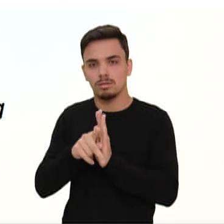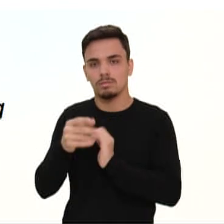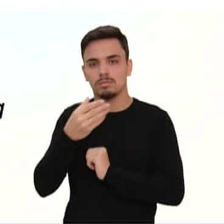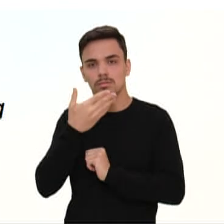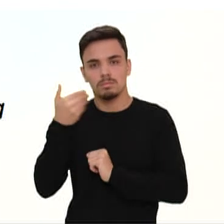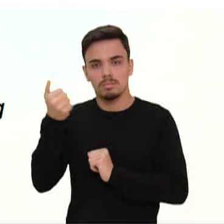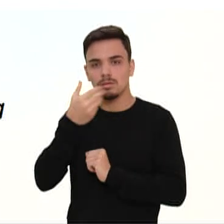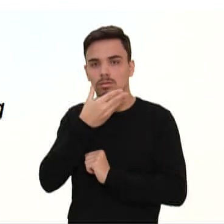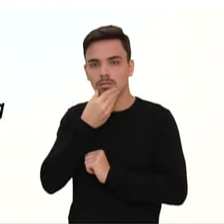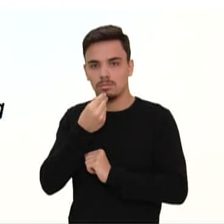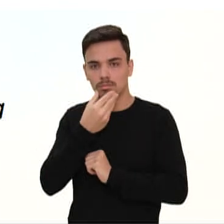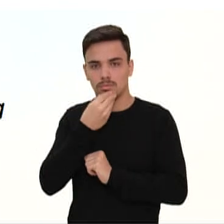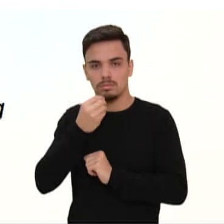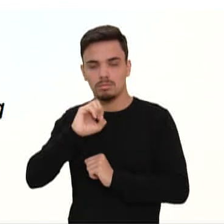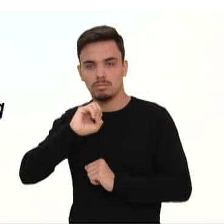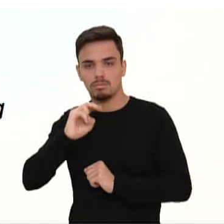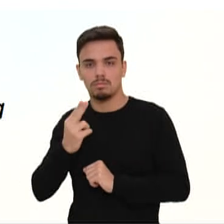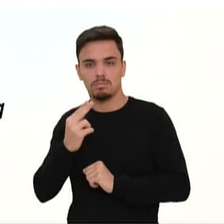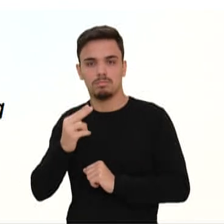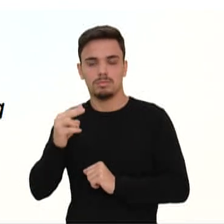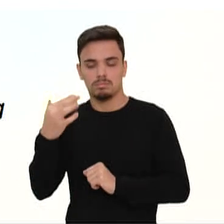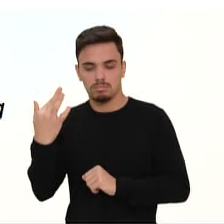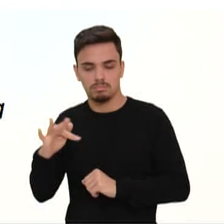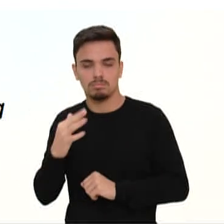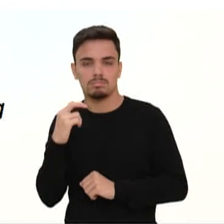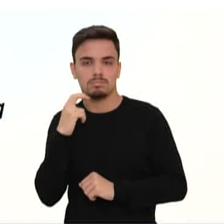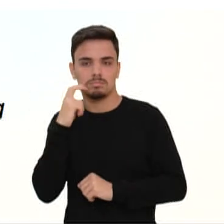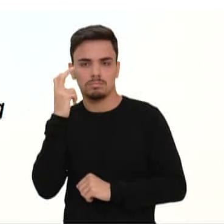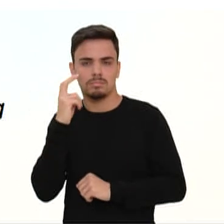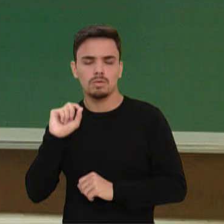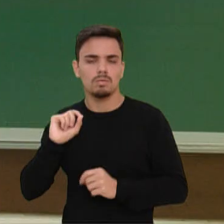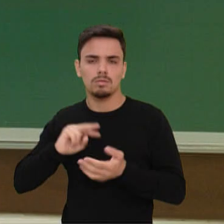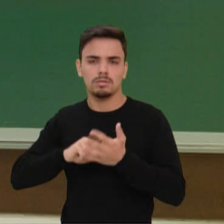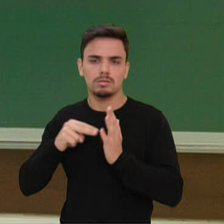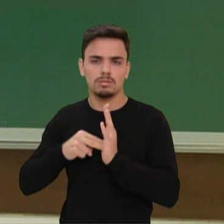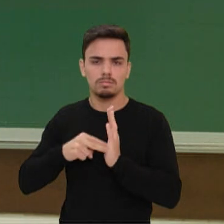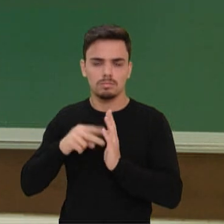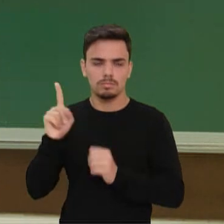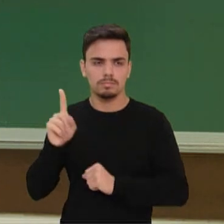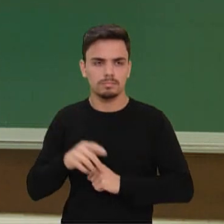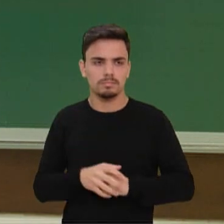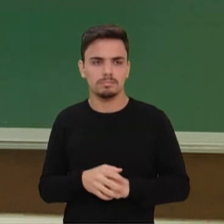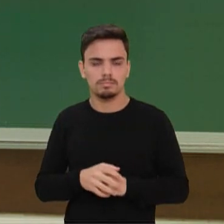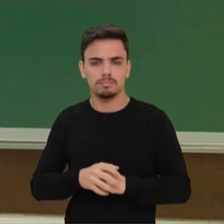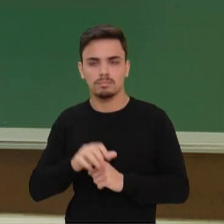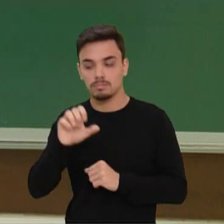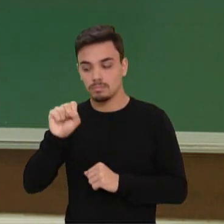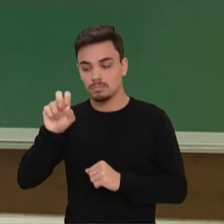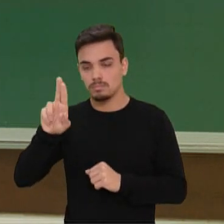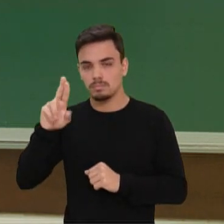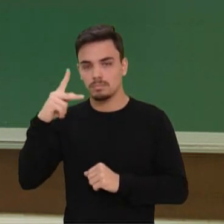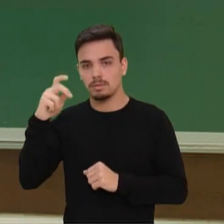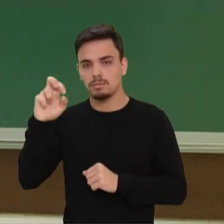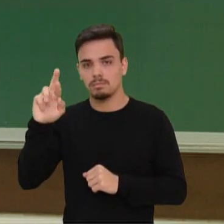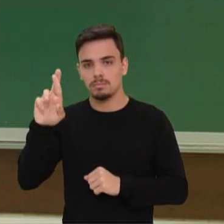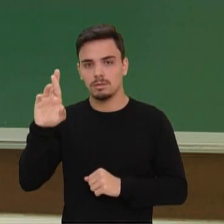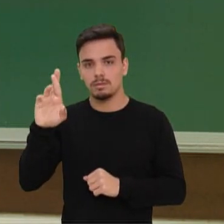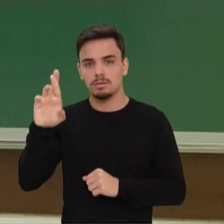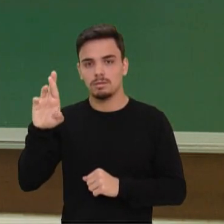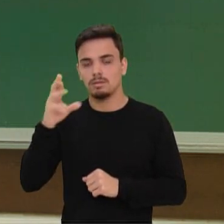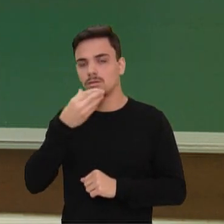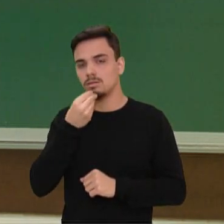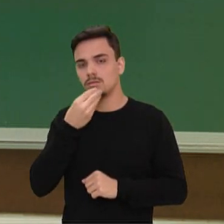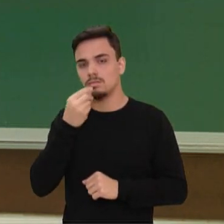uma irrisão ou uma dolorosa vergonha. Então, o que Nietzsche quer dizer com o super-homem? Super-homem é aquele indivíduo